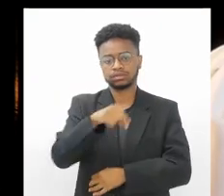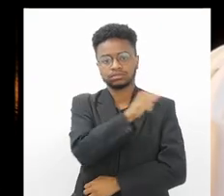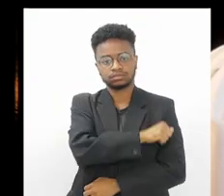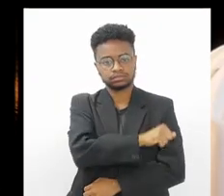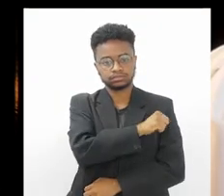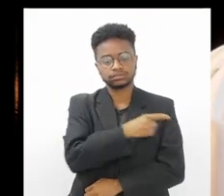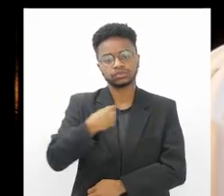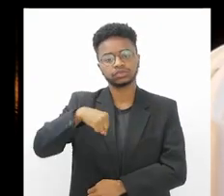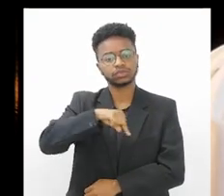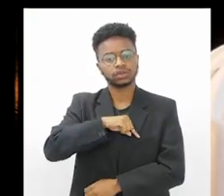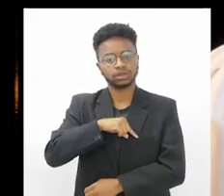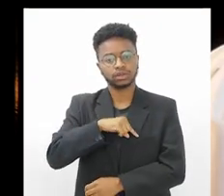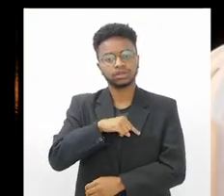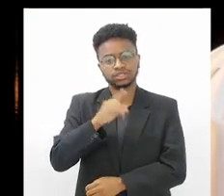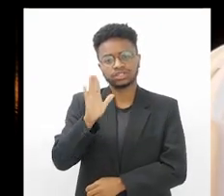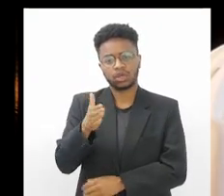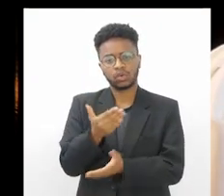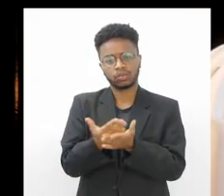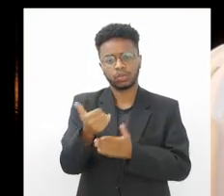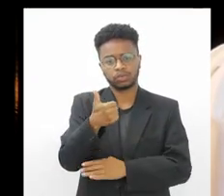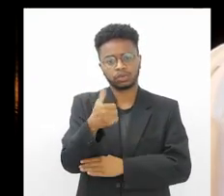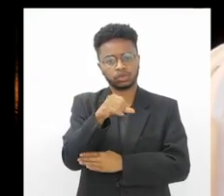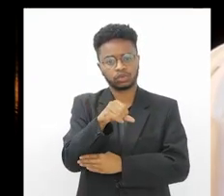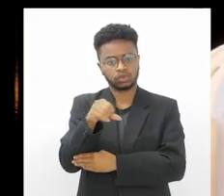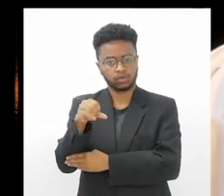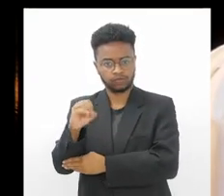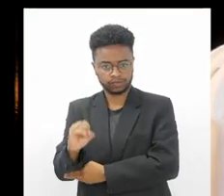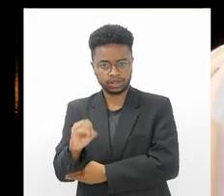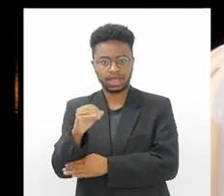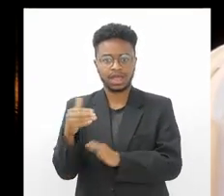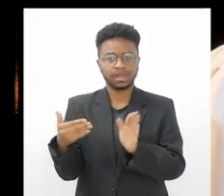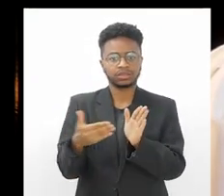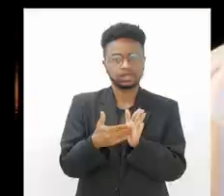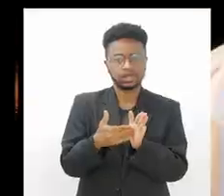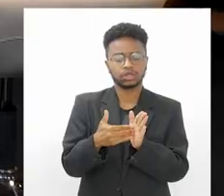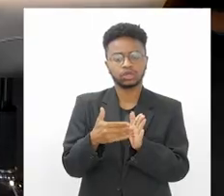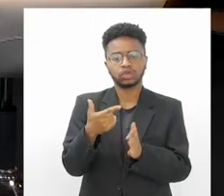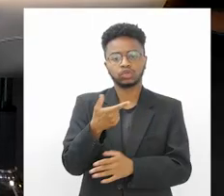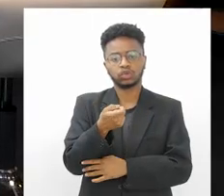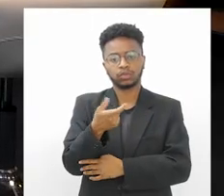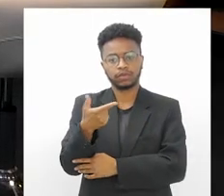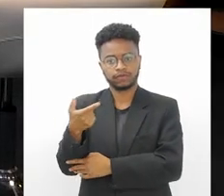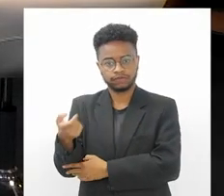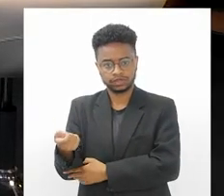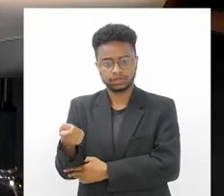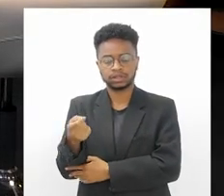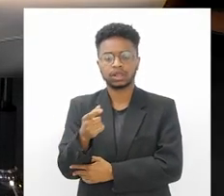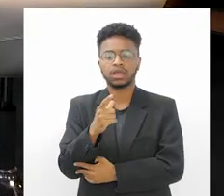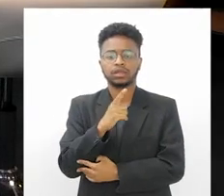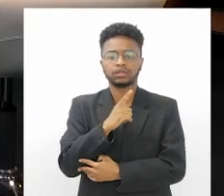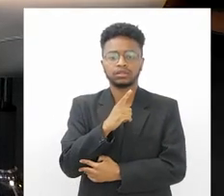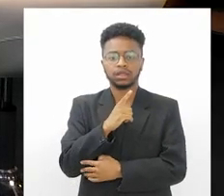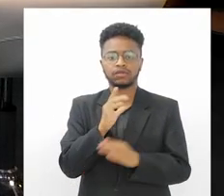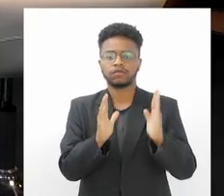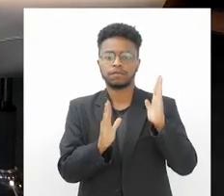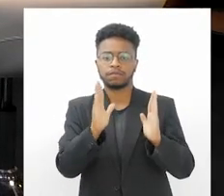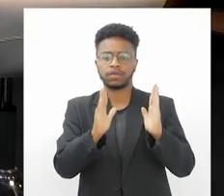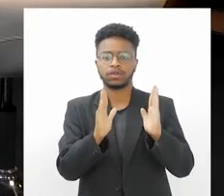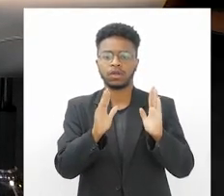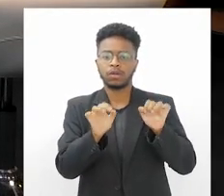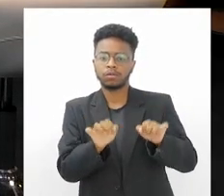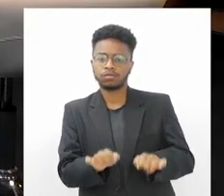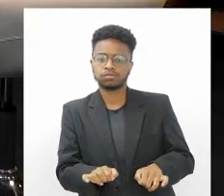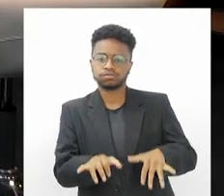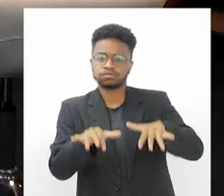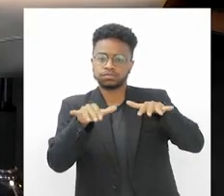gente tem que, desde 1990 até 2020, a gente teve uma elevação